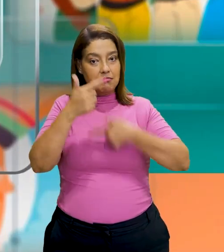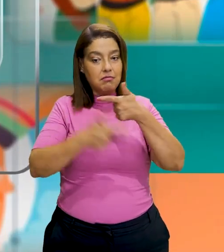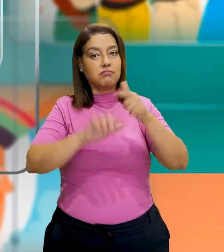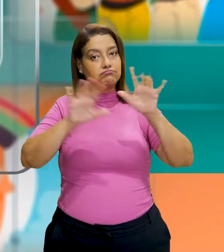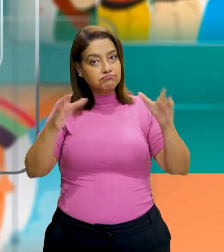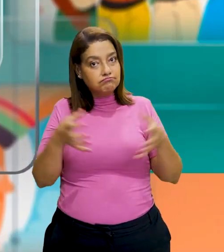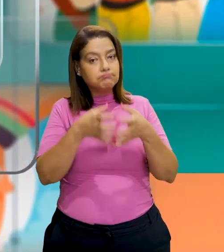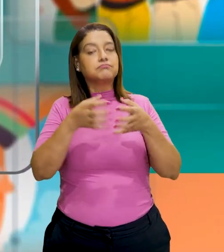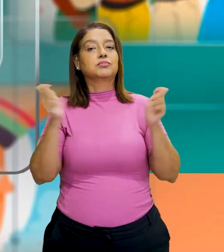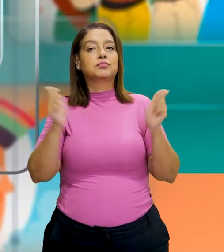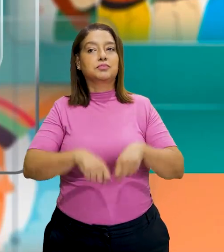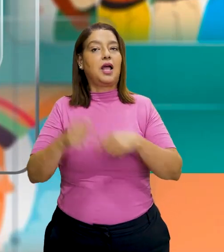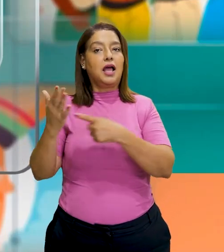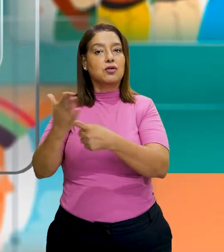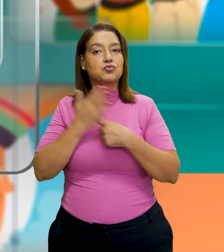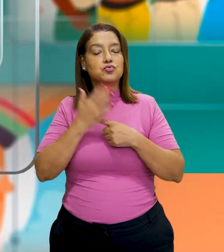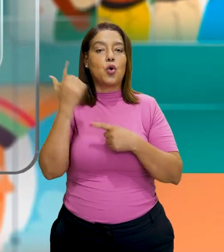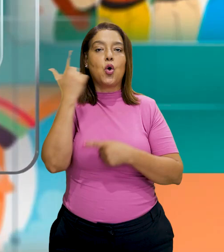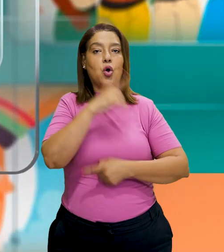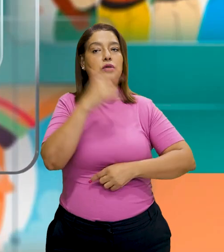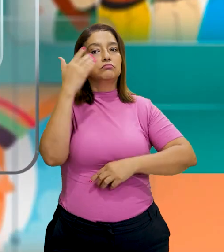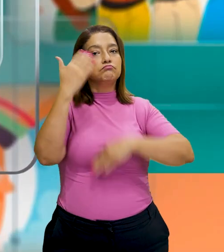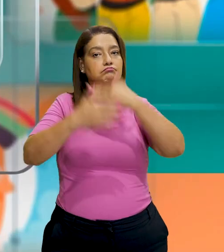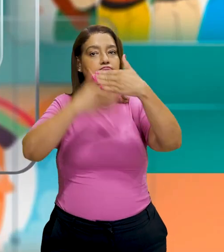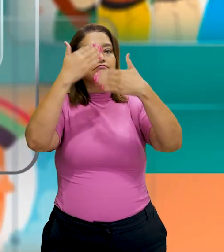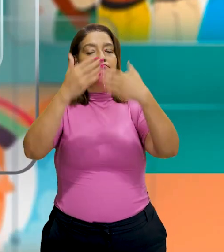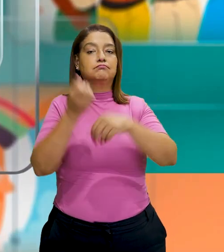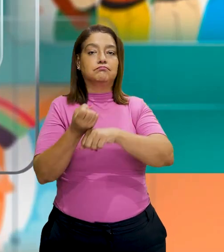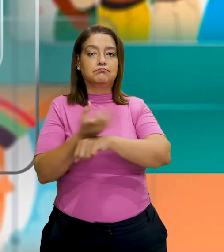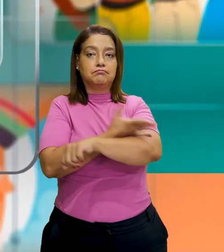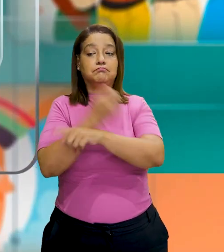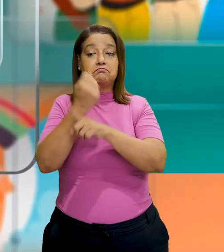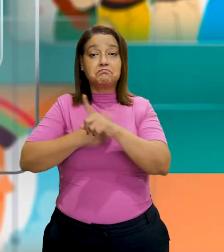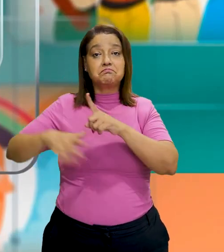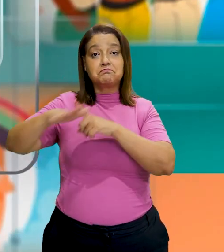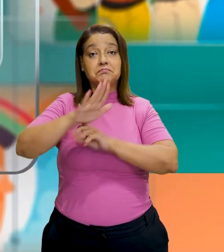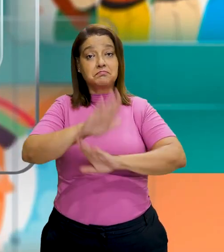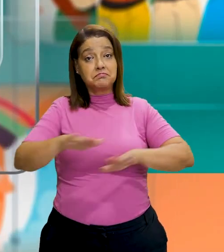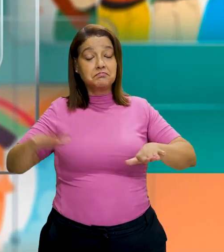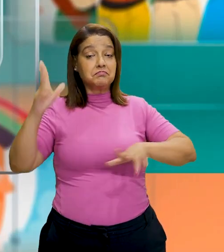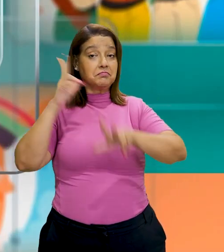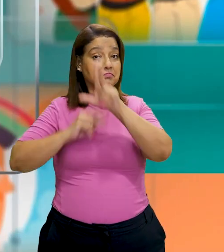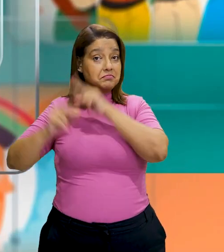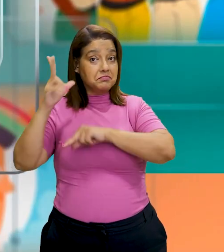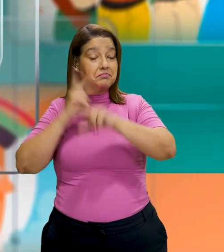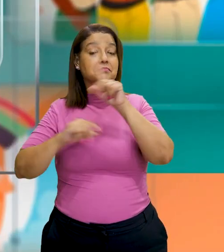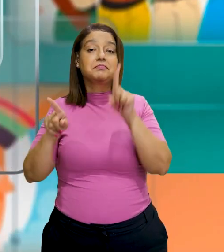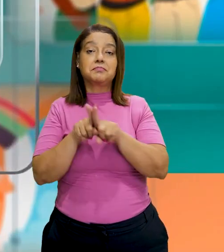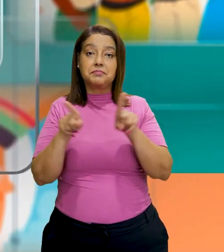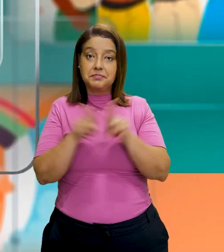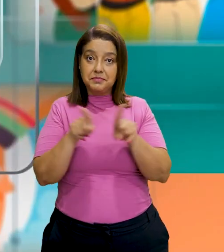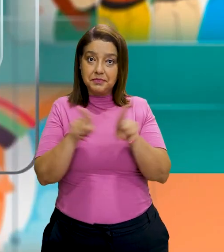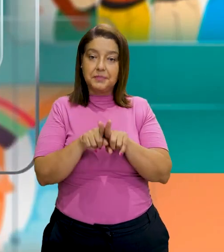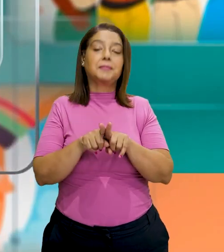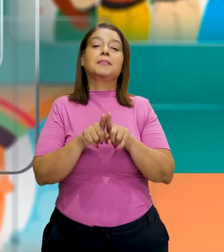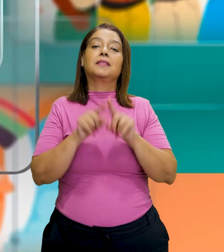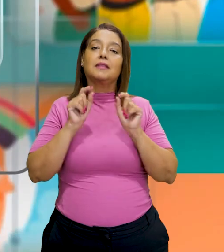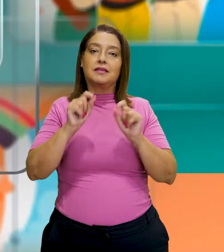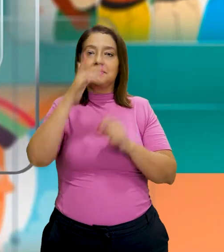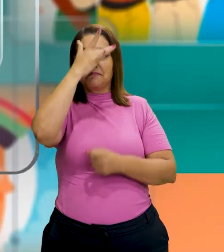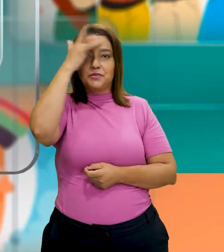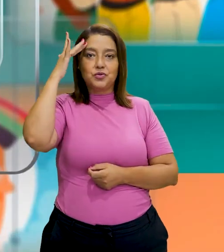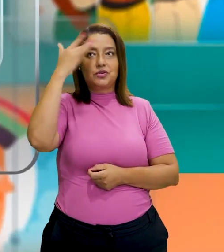em equipe contribui para o desenvolvimento socioemocional de crianças e adolescentes e, consequentemente, para a